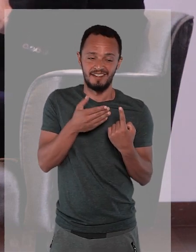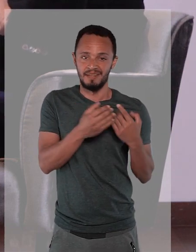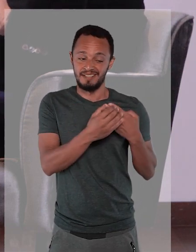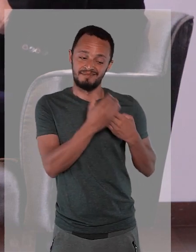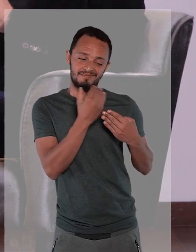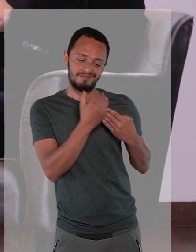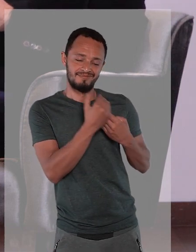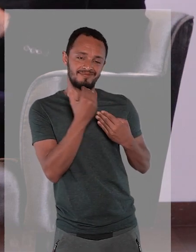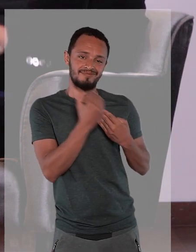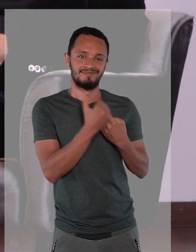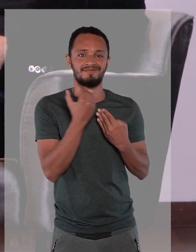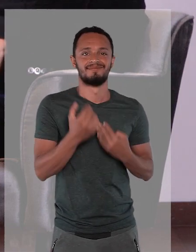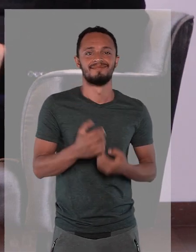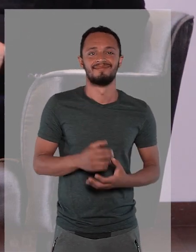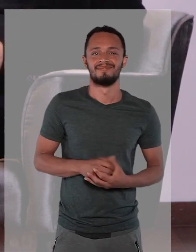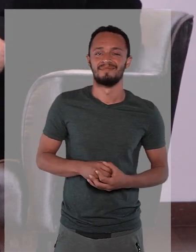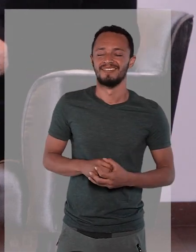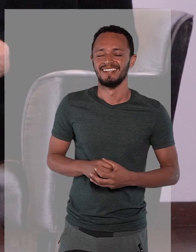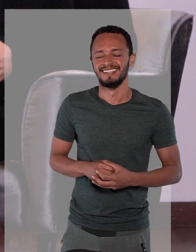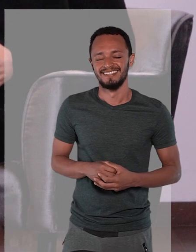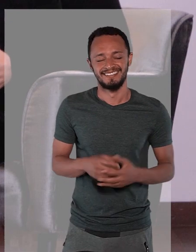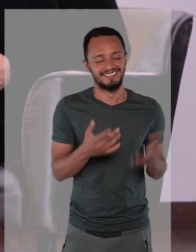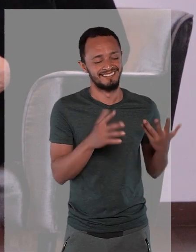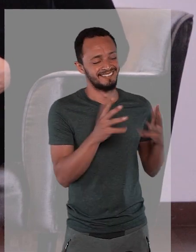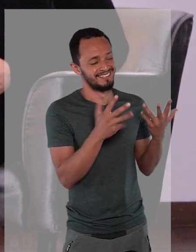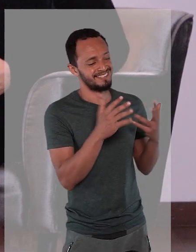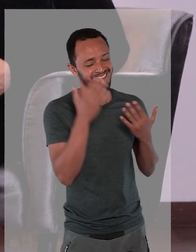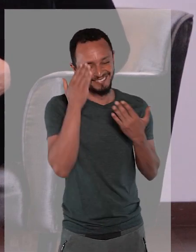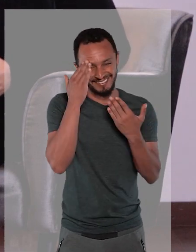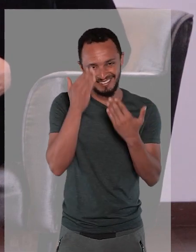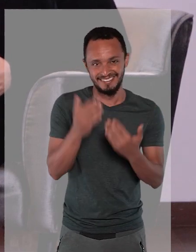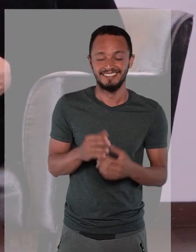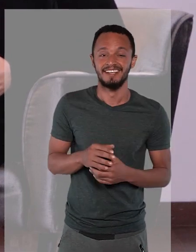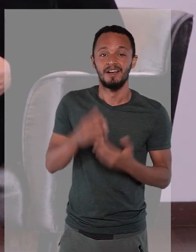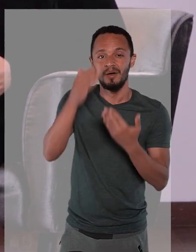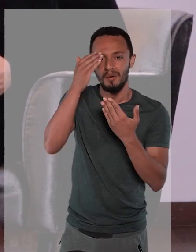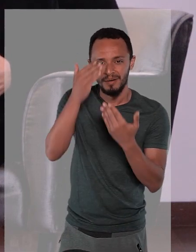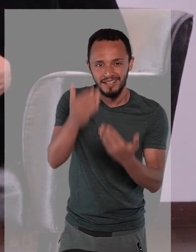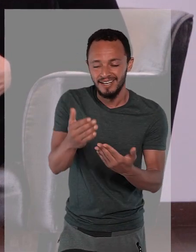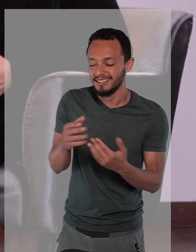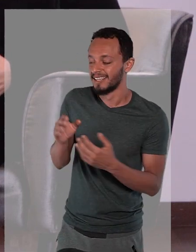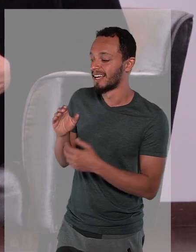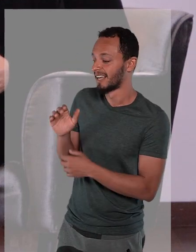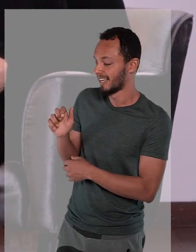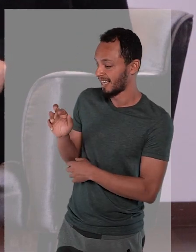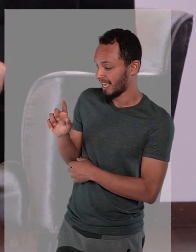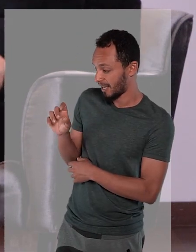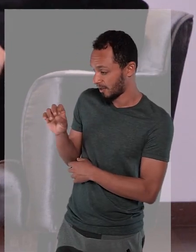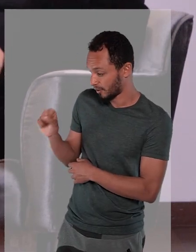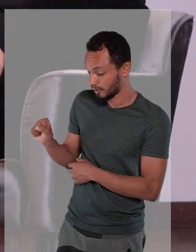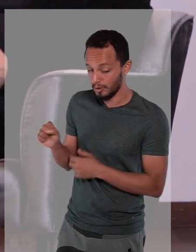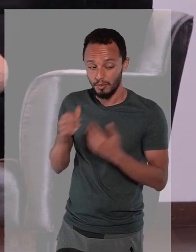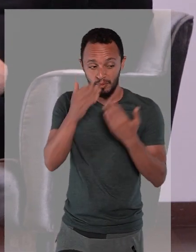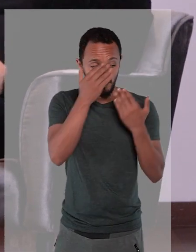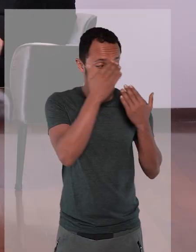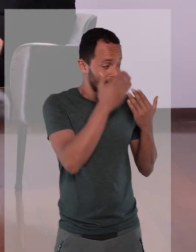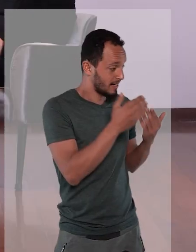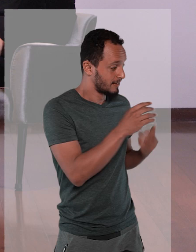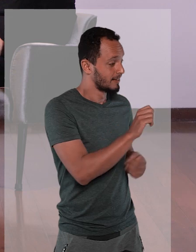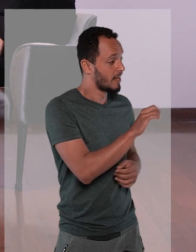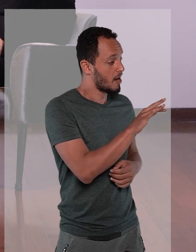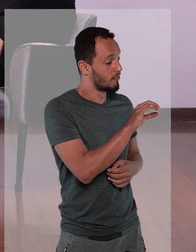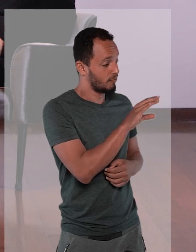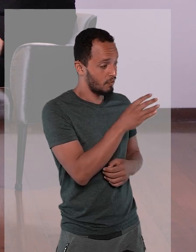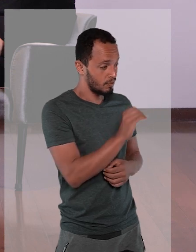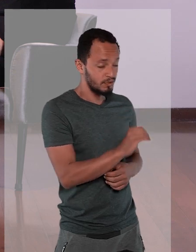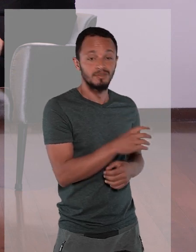Obrigado. Beleza. Obrigada, Carlos. Obrigada, Afonso. Muito obrigado, doutora Margarete. Obrigada, Falo Afonso.